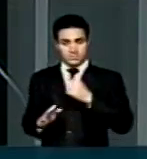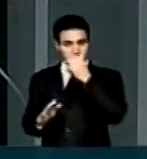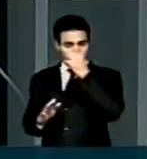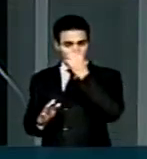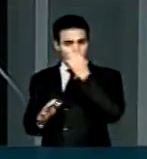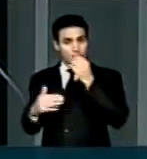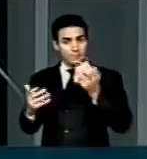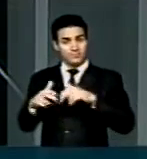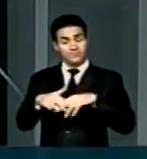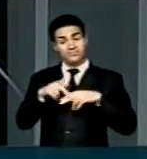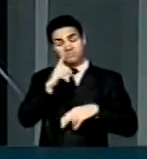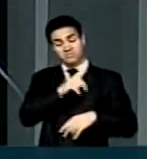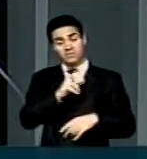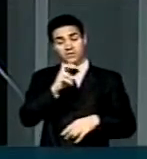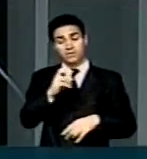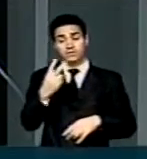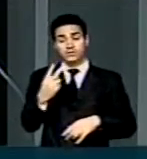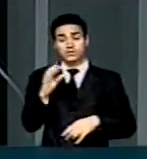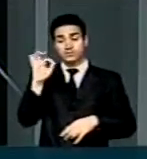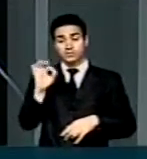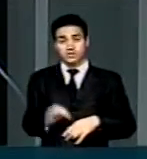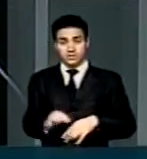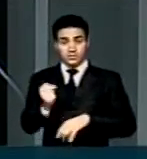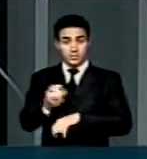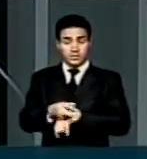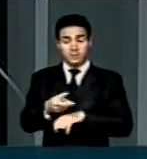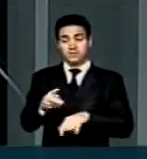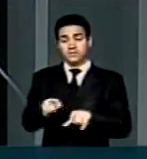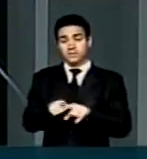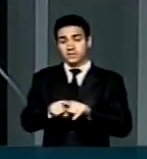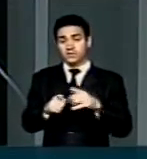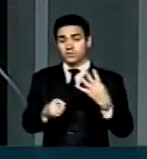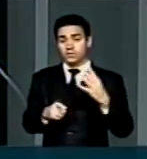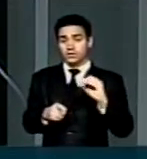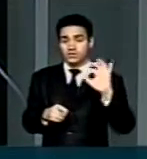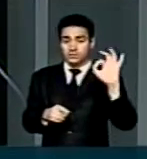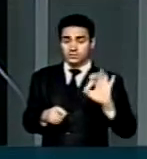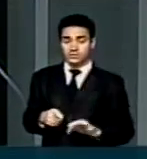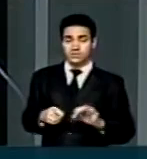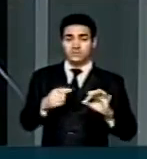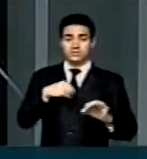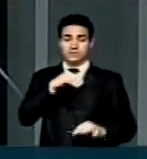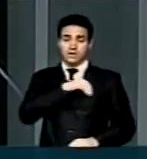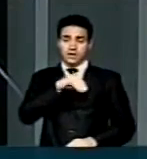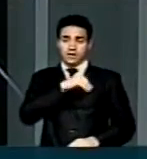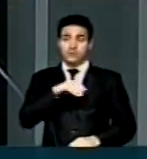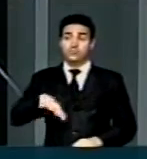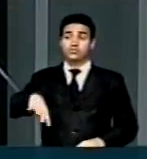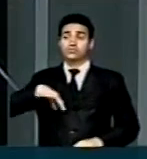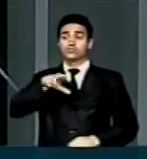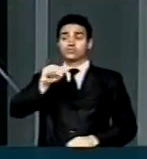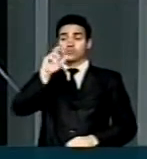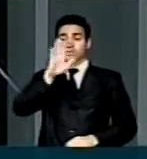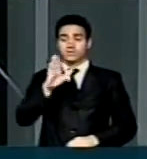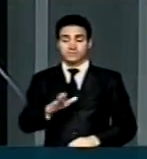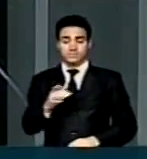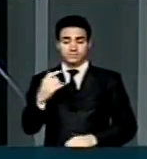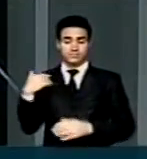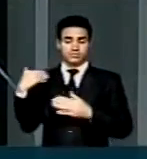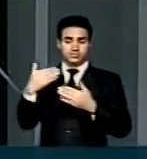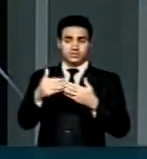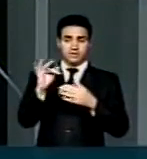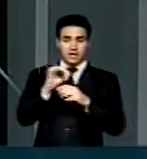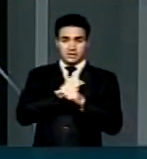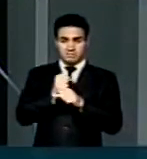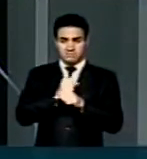segmento 52% dos empregos formais e 40% da massa salarial. Com crescimento significativo na última década,